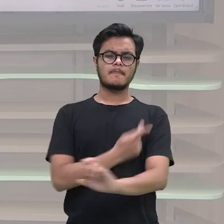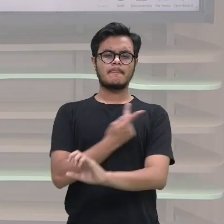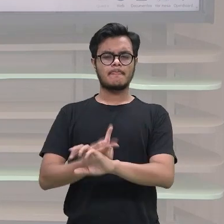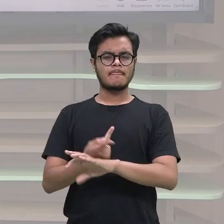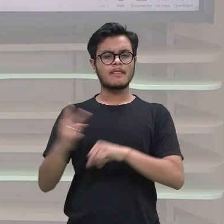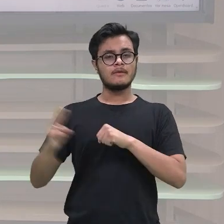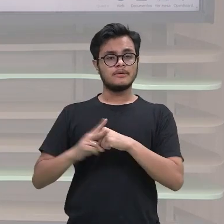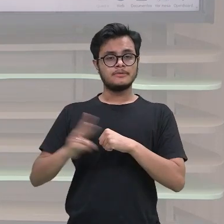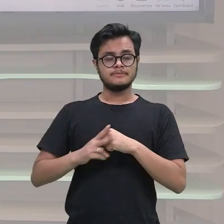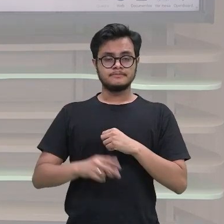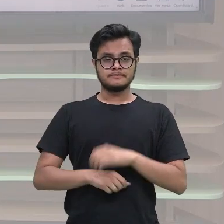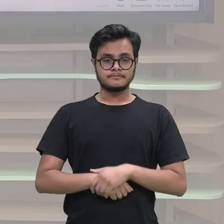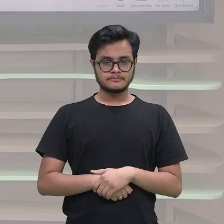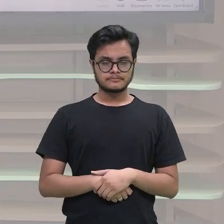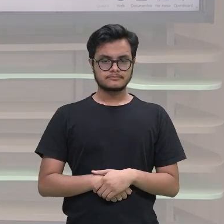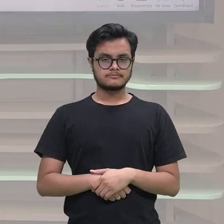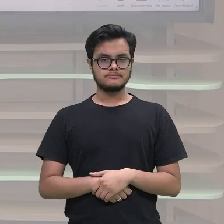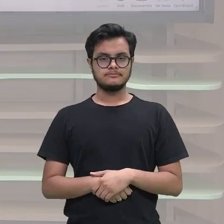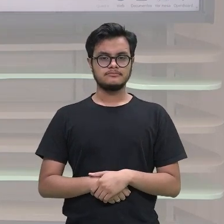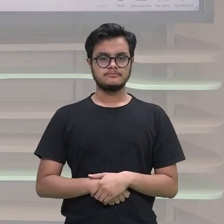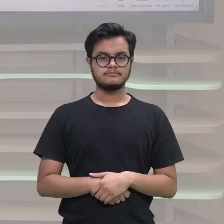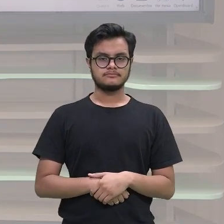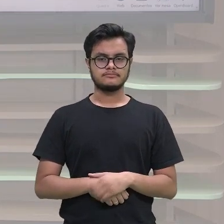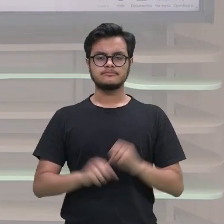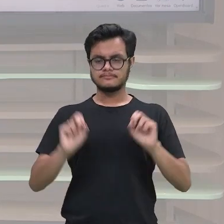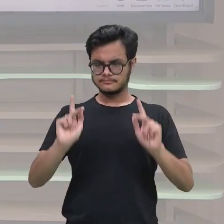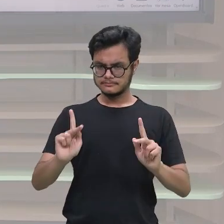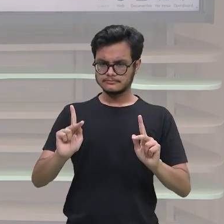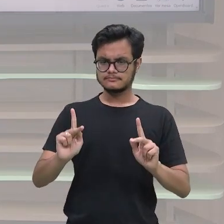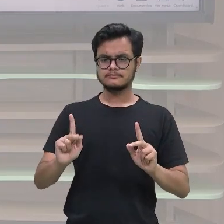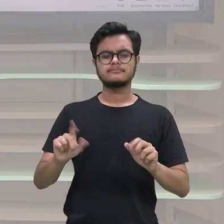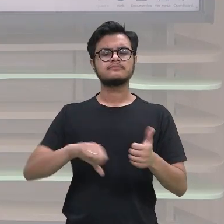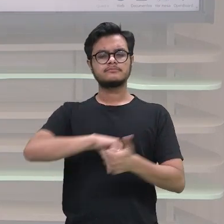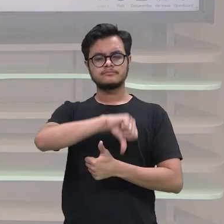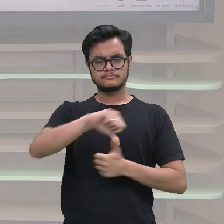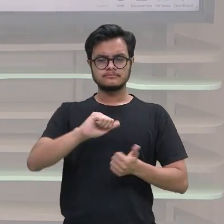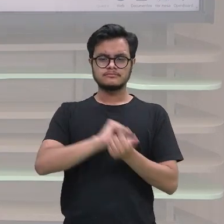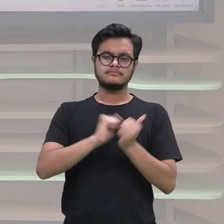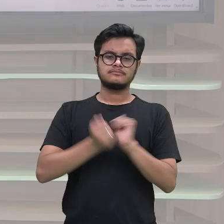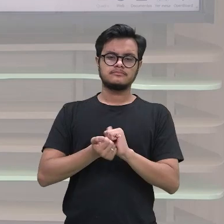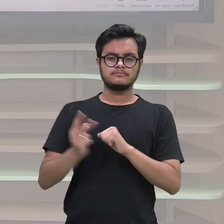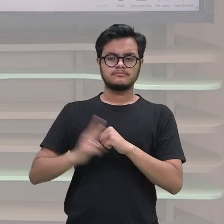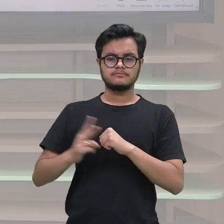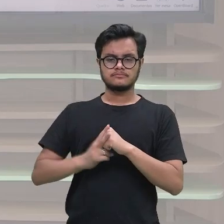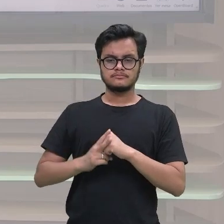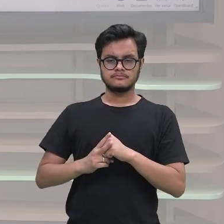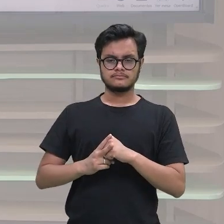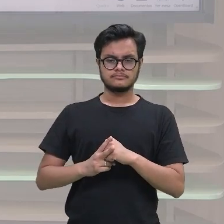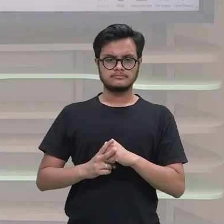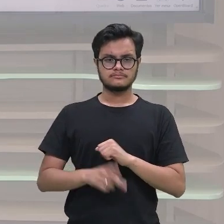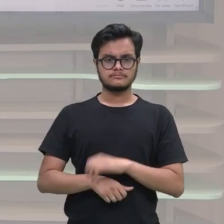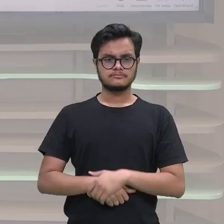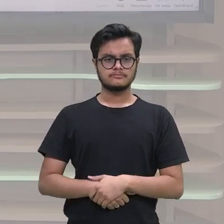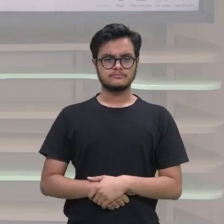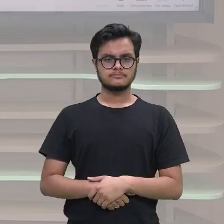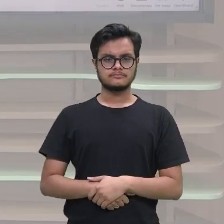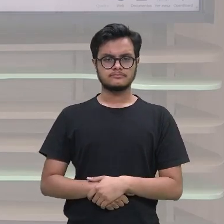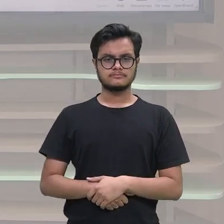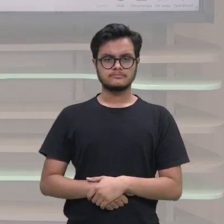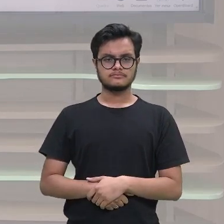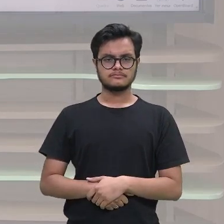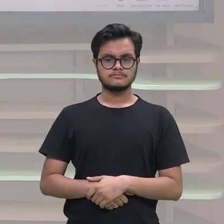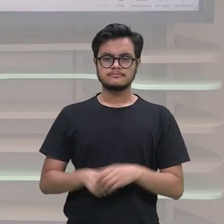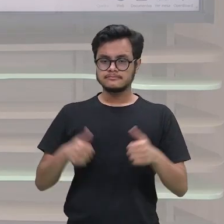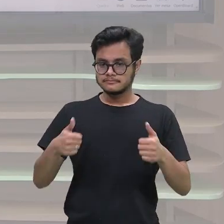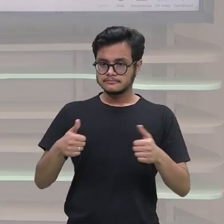a respeito dessas flexões do verbo, dessas mudanças, flexão, mudança, o verbo flexiona, ele muda, tá